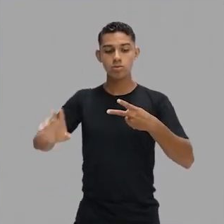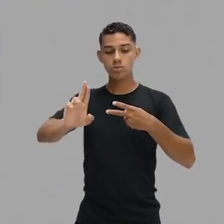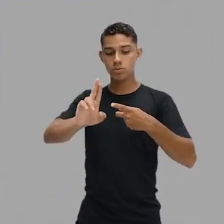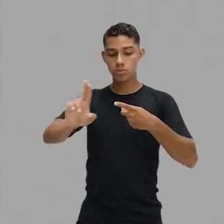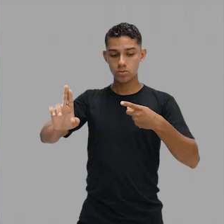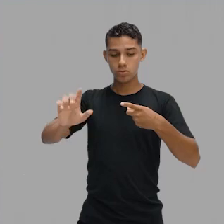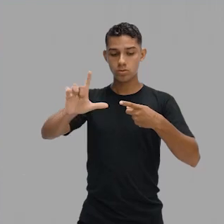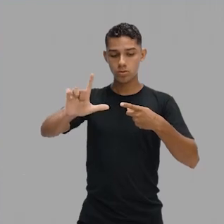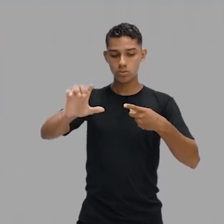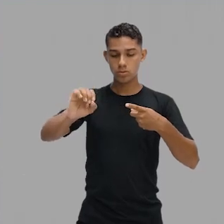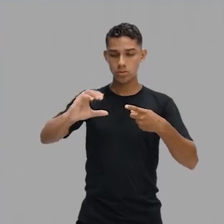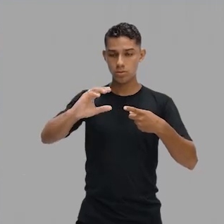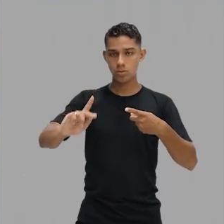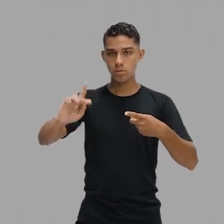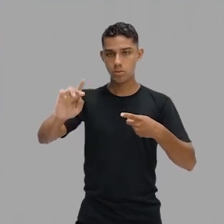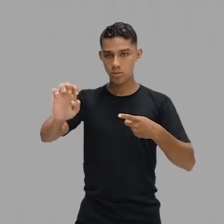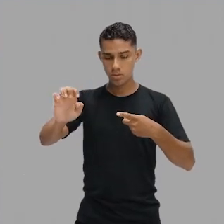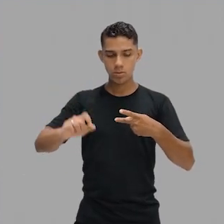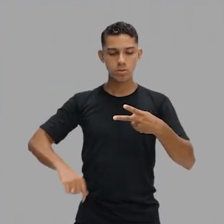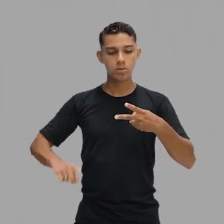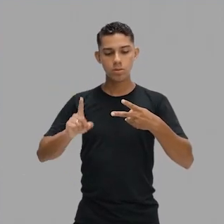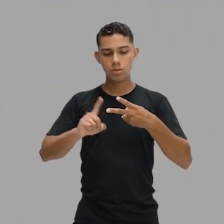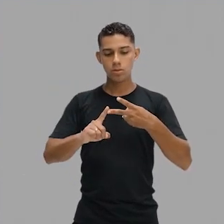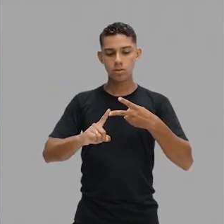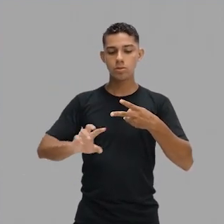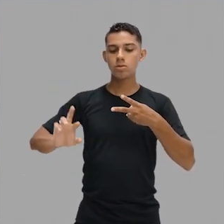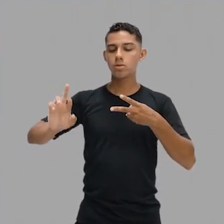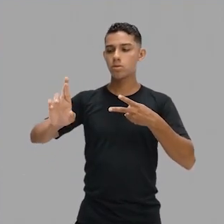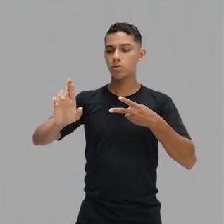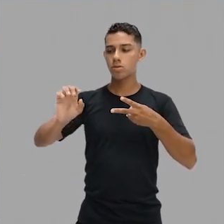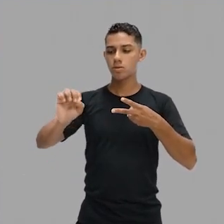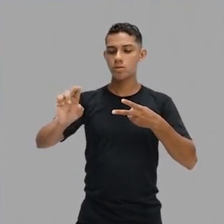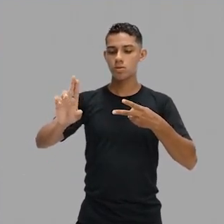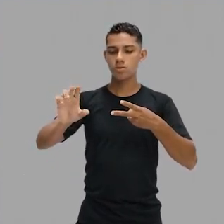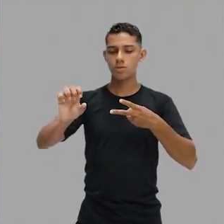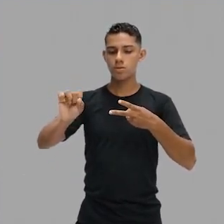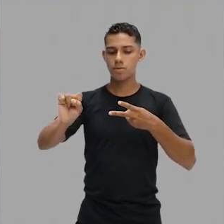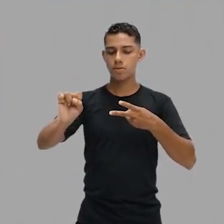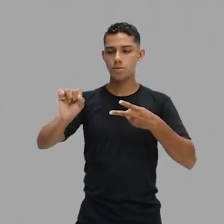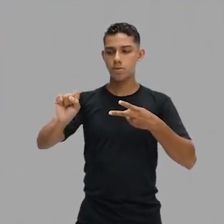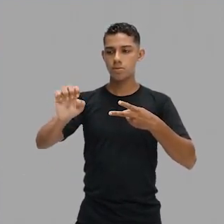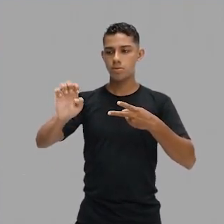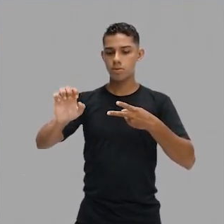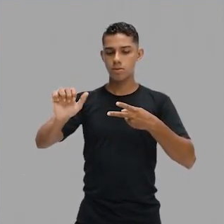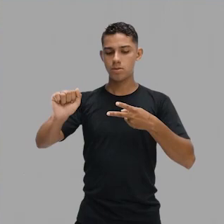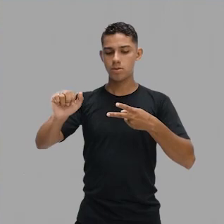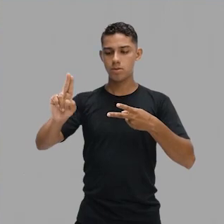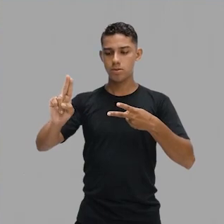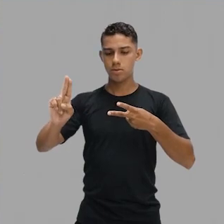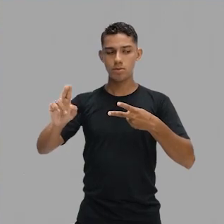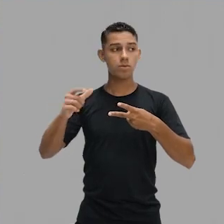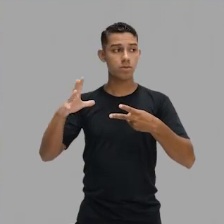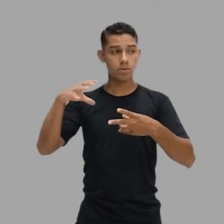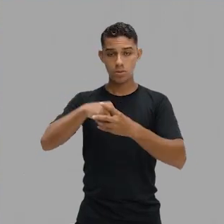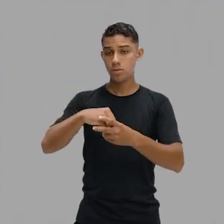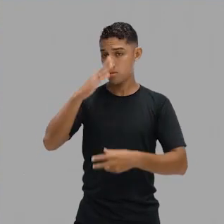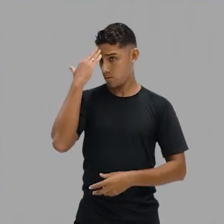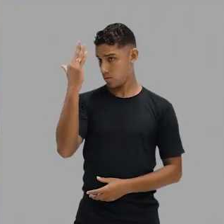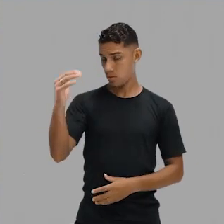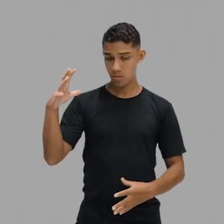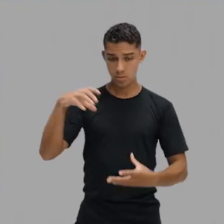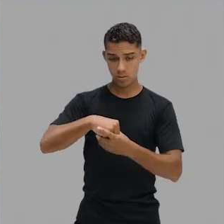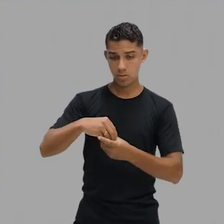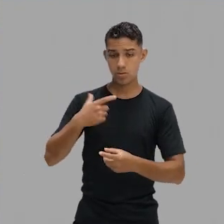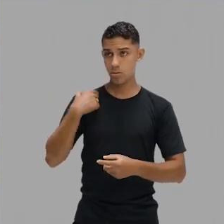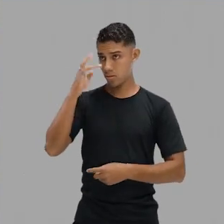teoria absolutista em Hobbes, ok? Então, nós temos três autores famosos dentro da teoria